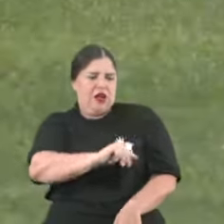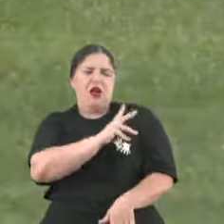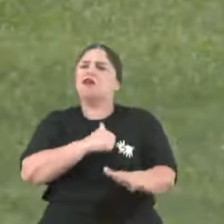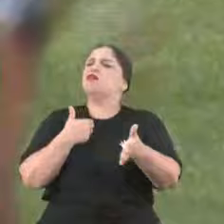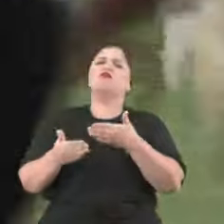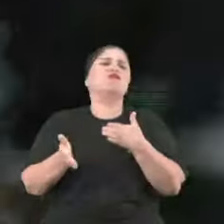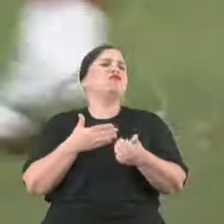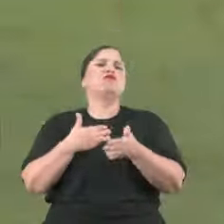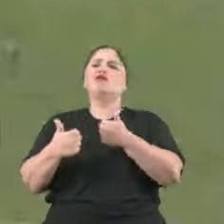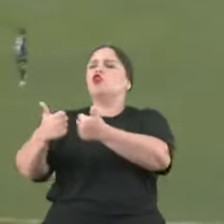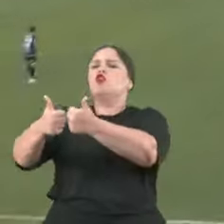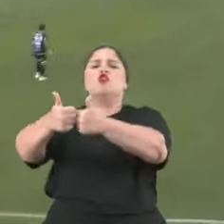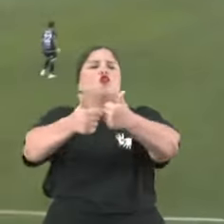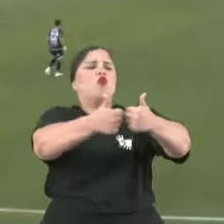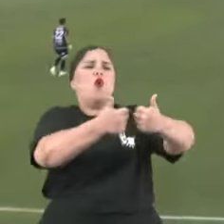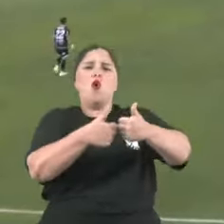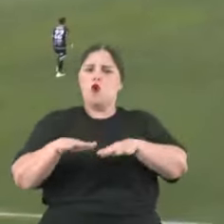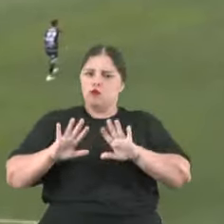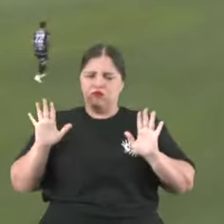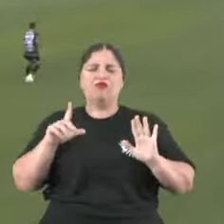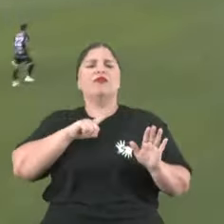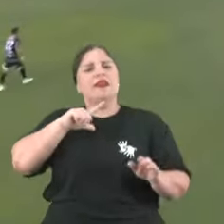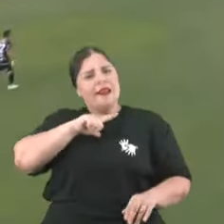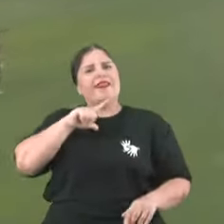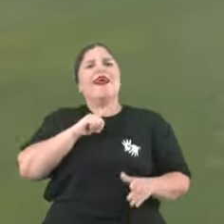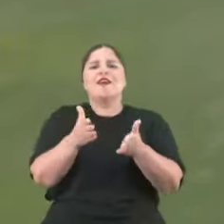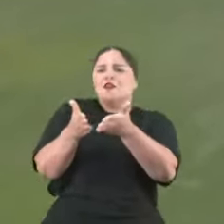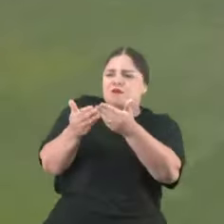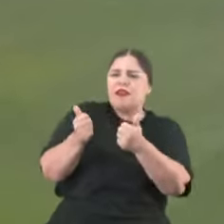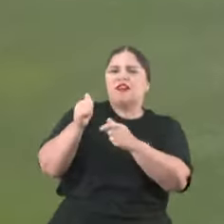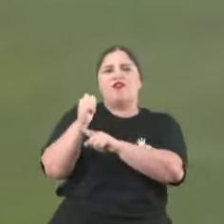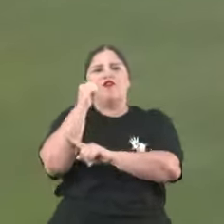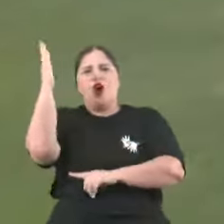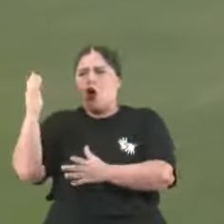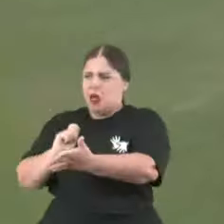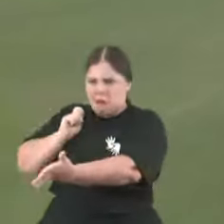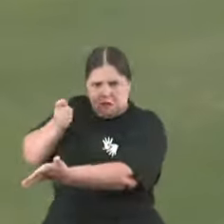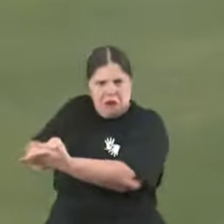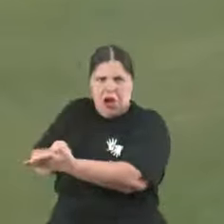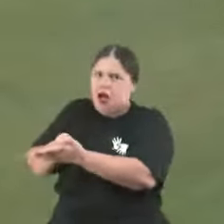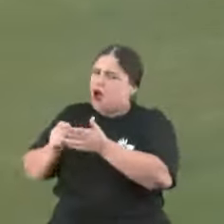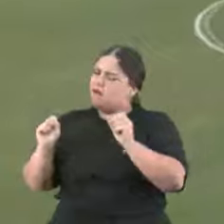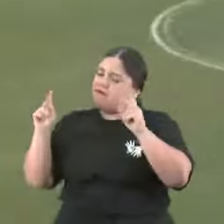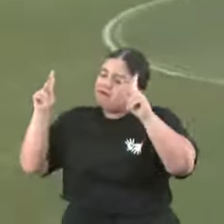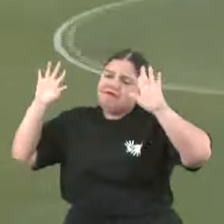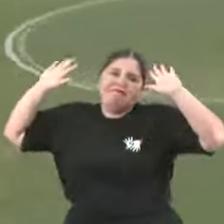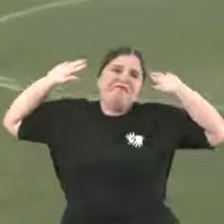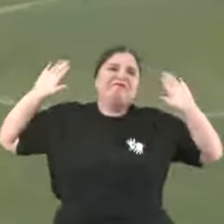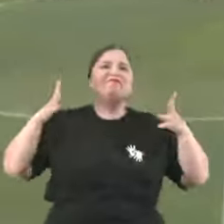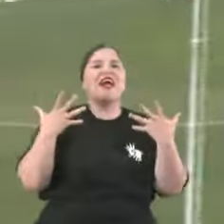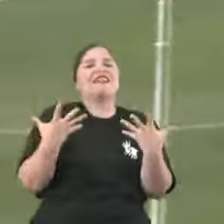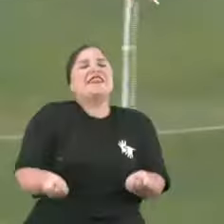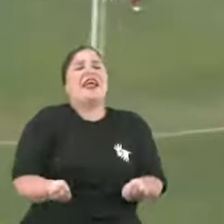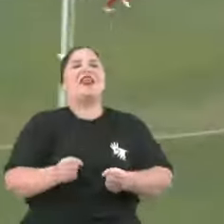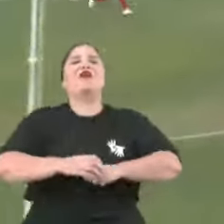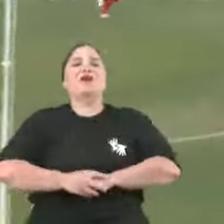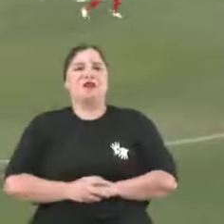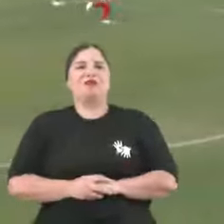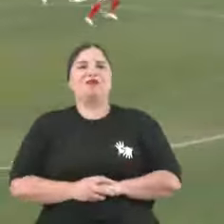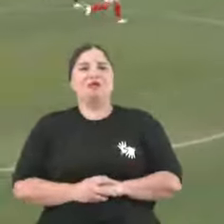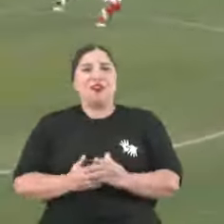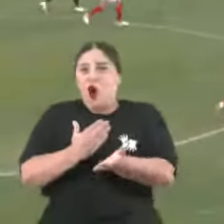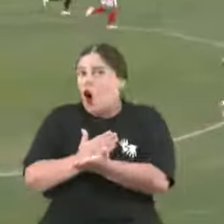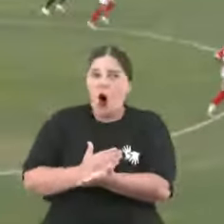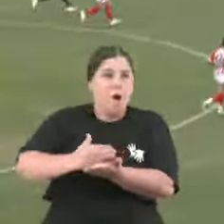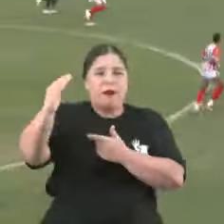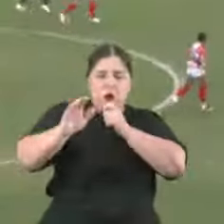tem essa condição de pedir árbitro de fora. Pagando, solicita e isso foi aceito. Wagner do Nascimento